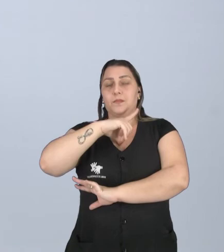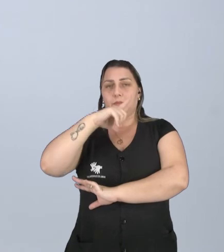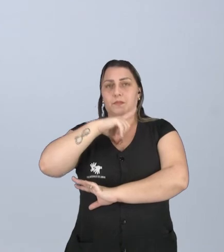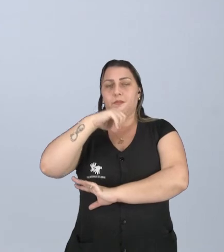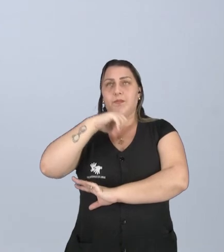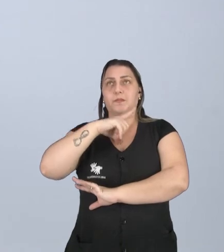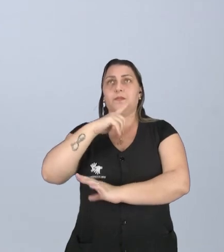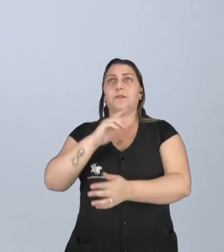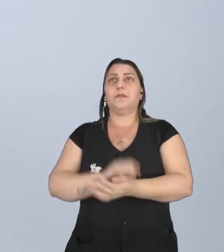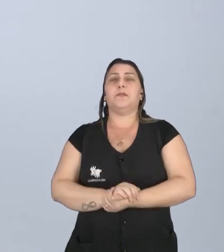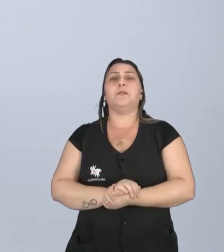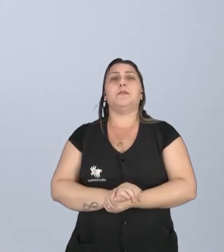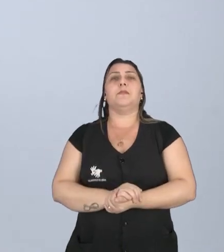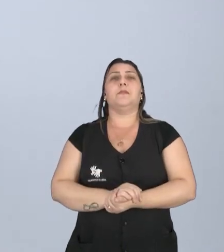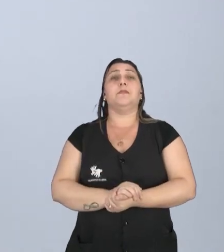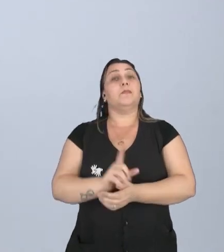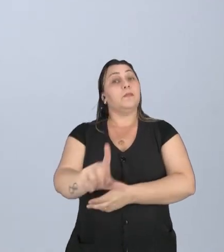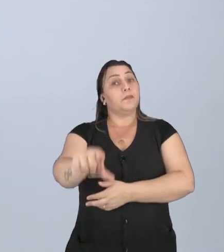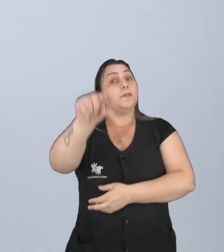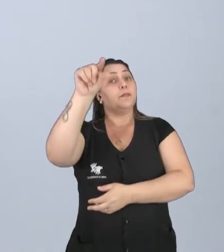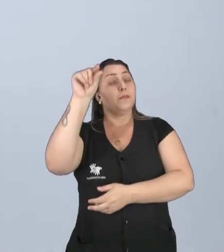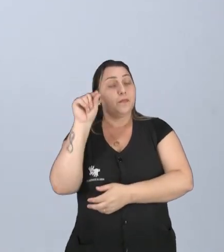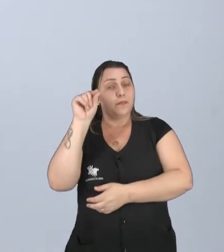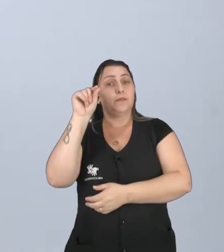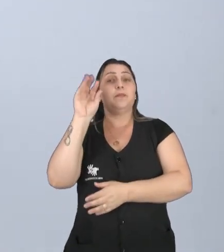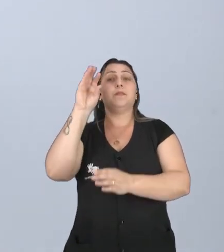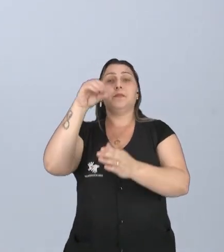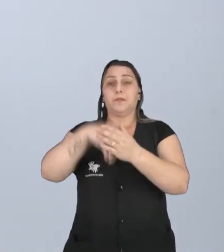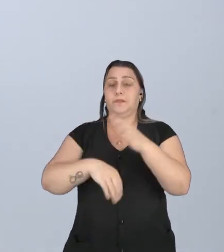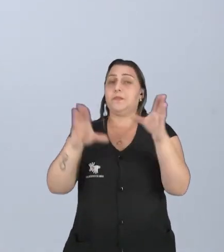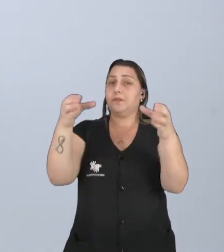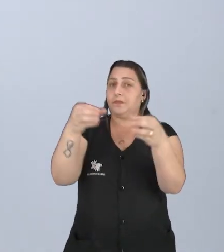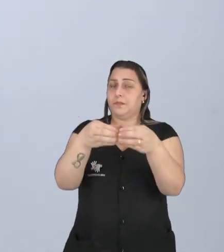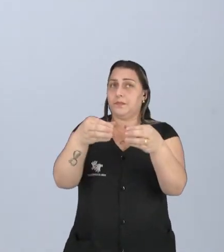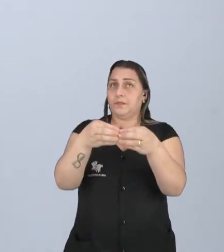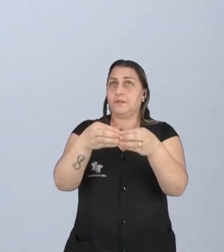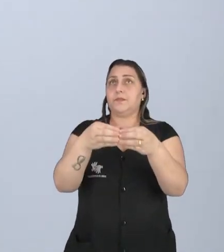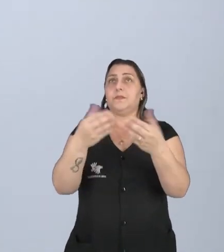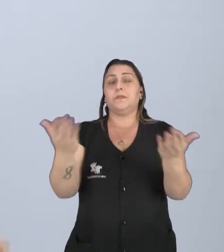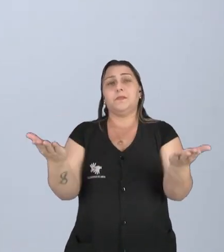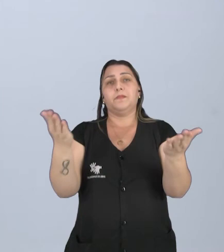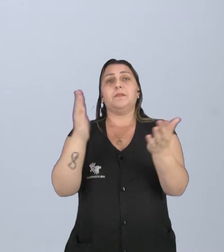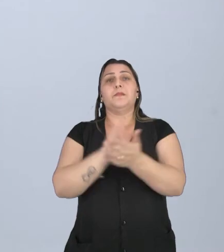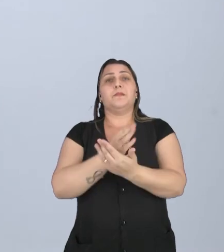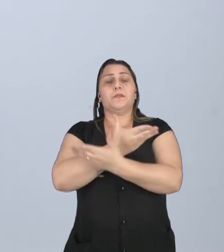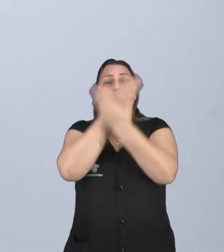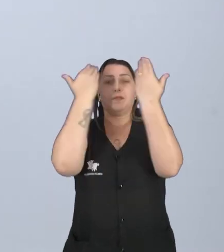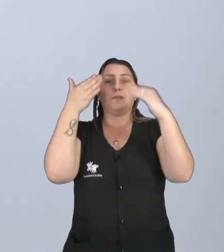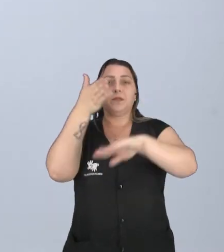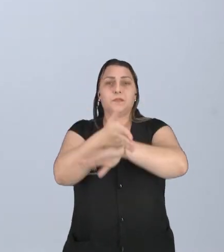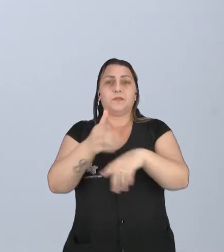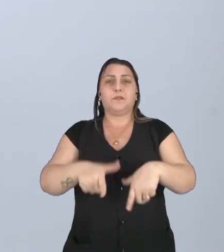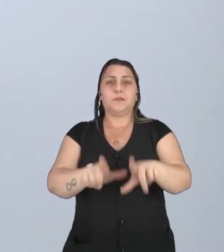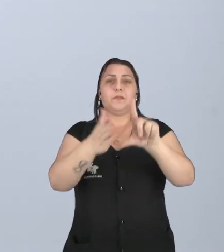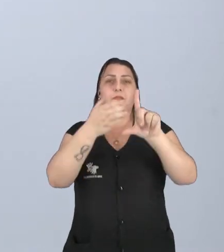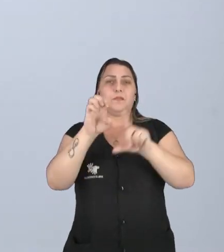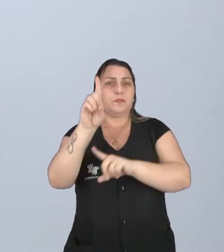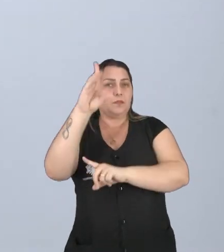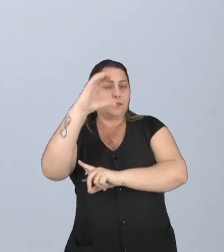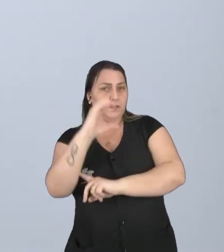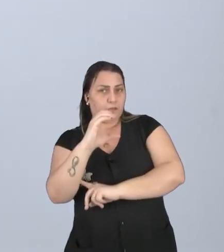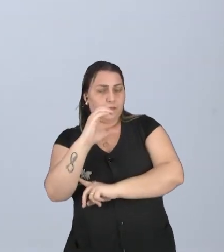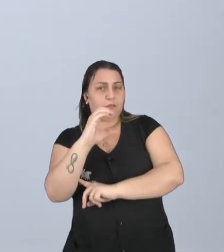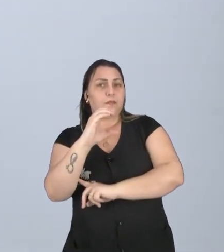aí, como eu disse para vocês, a escolha dentro desse processo, tá? Pessoal, é isso. Não esqueçam de acessar a nossa